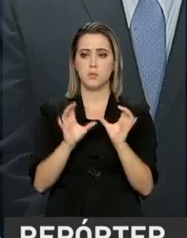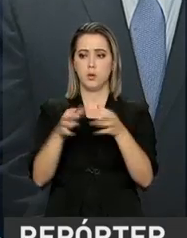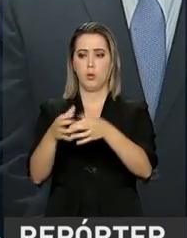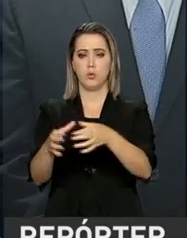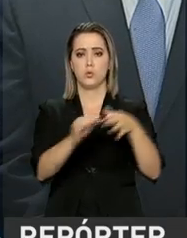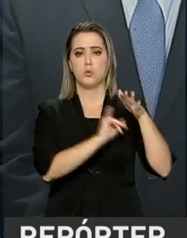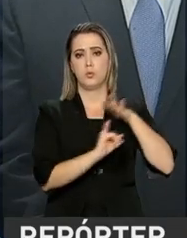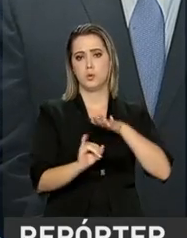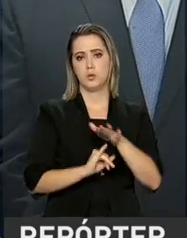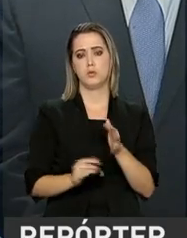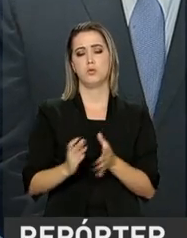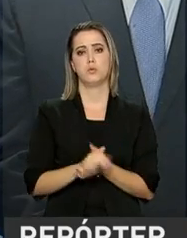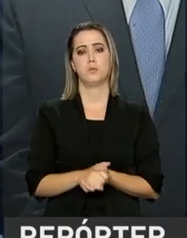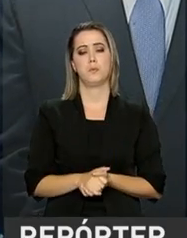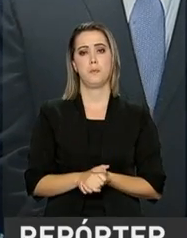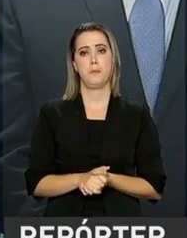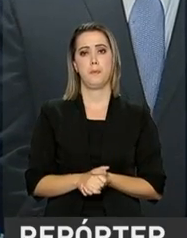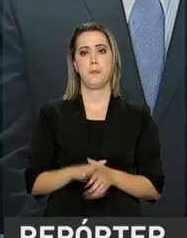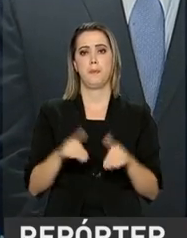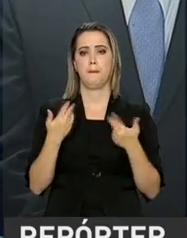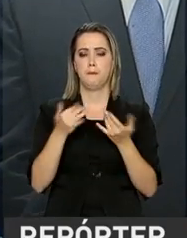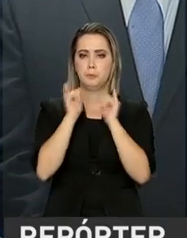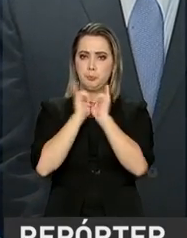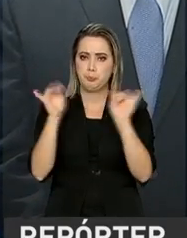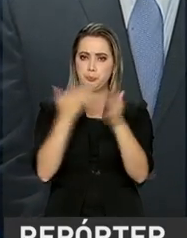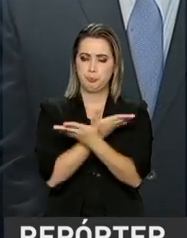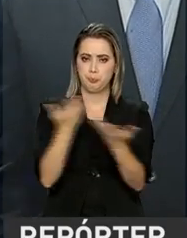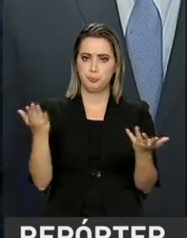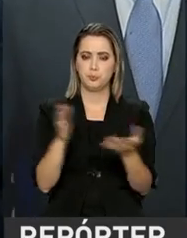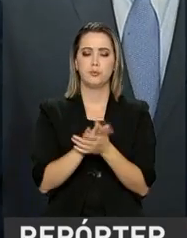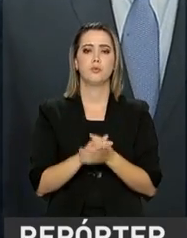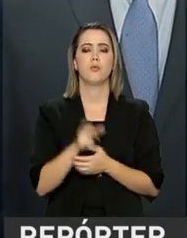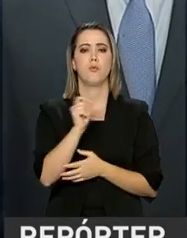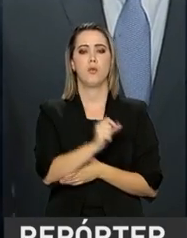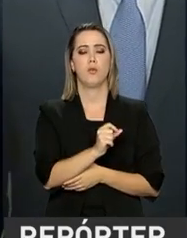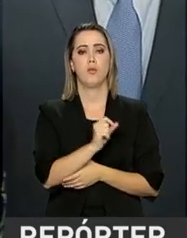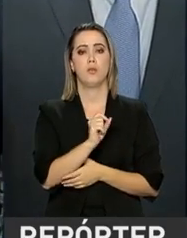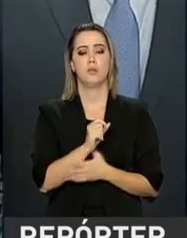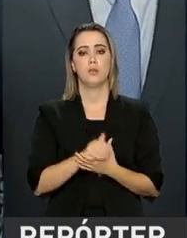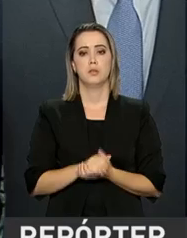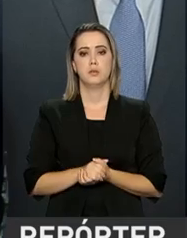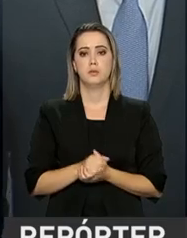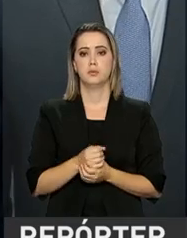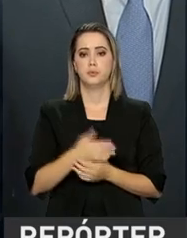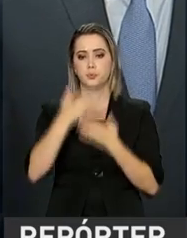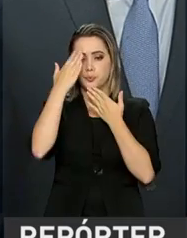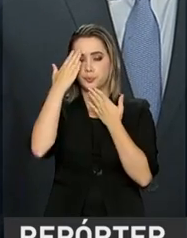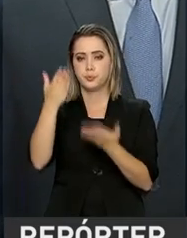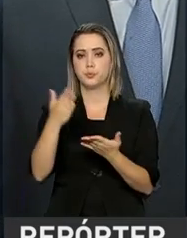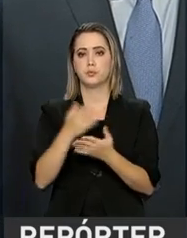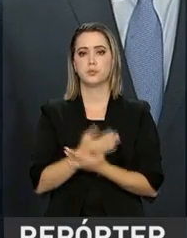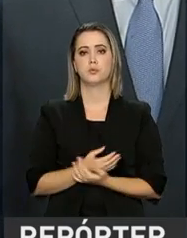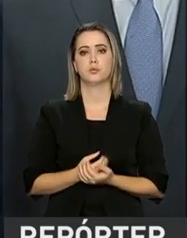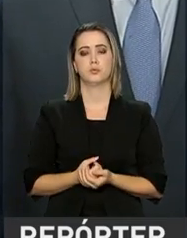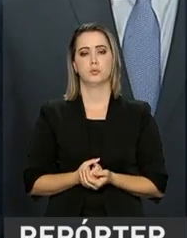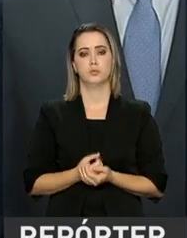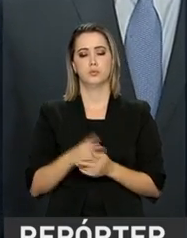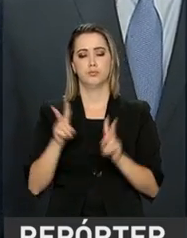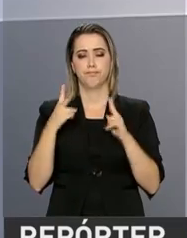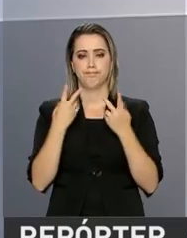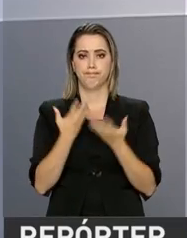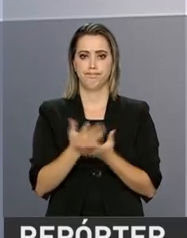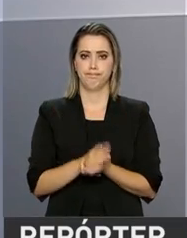instituições era isso que nós tínhamos a dizer aos senhores e senhoras e muitíssimo obrigado pela